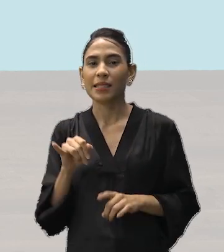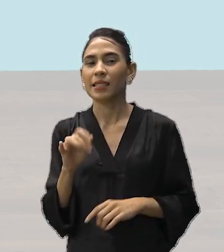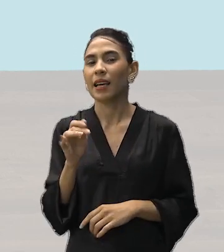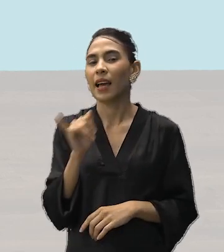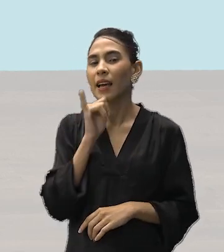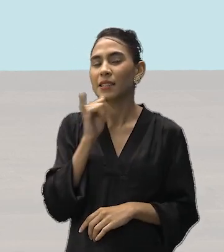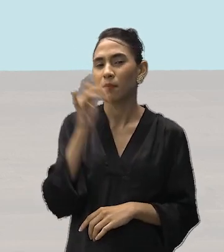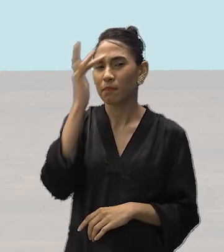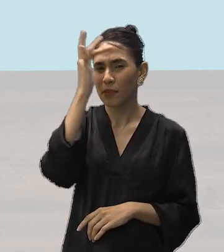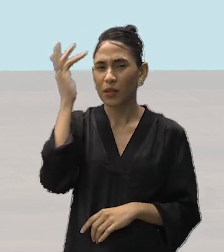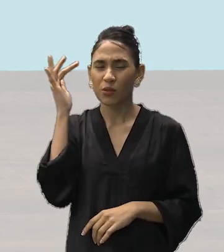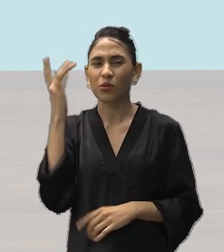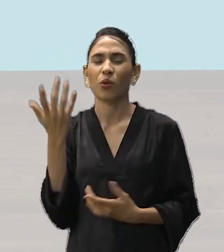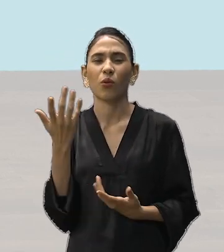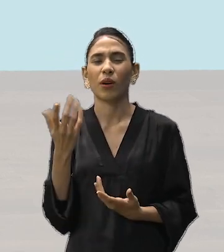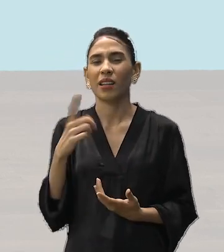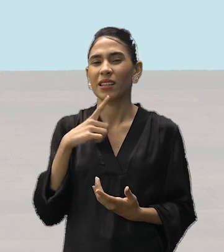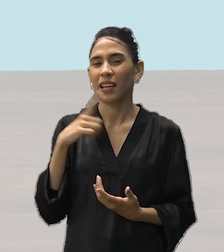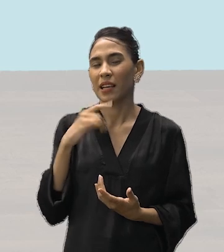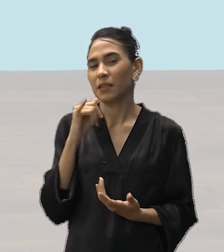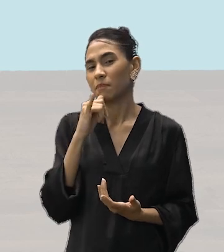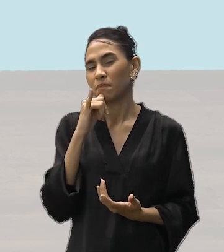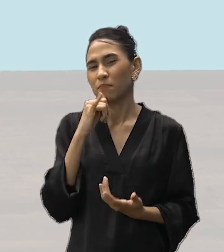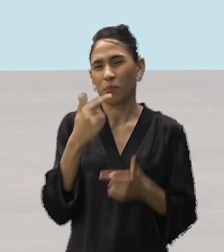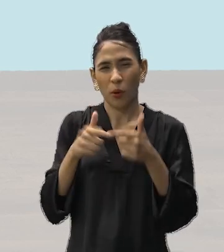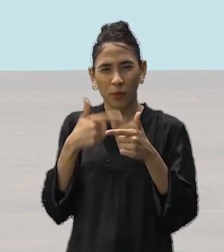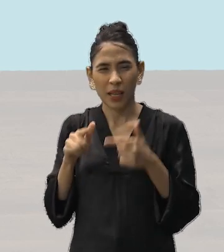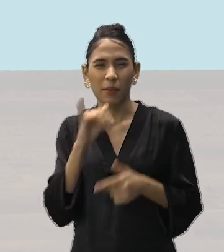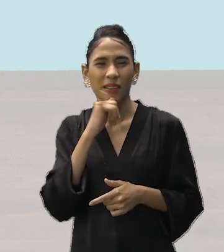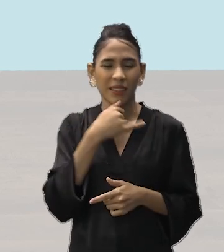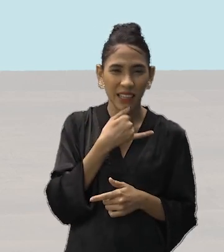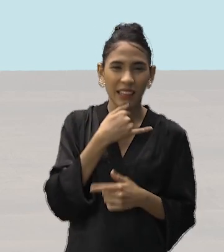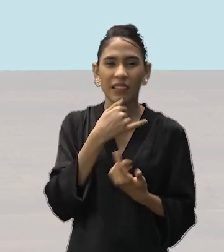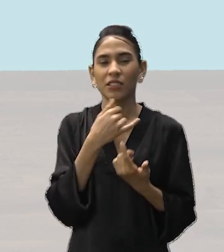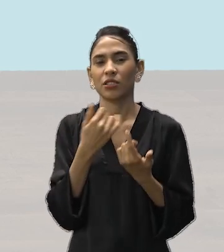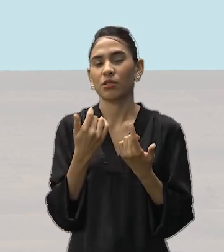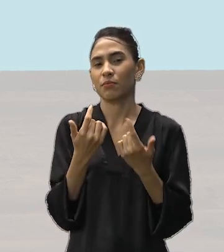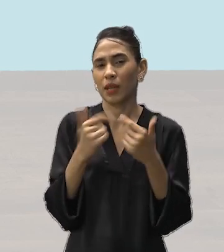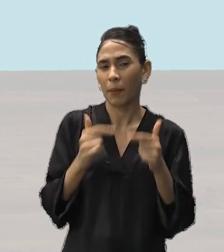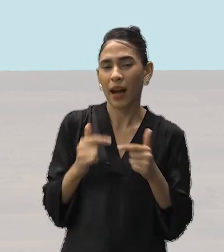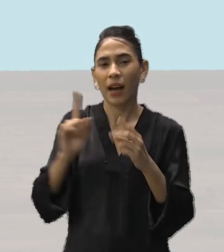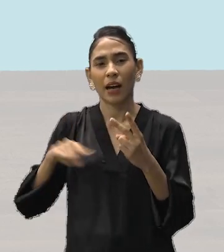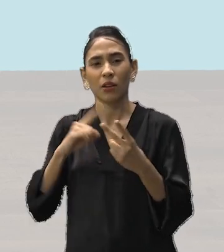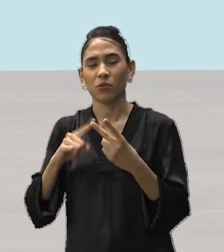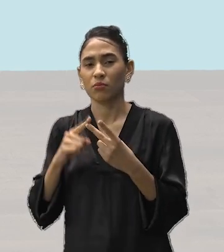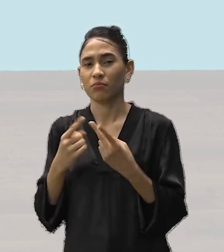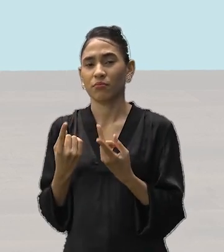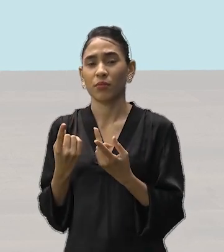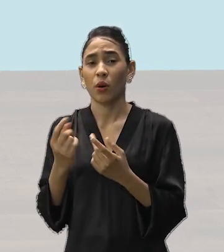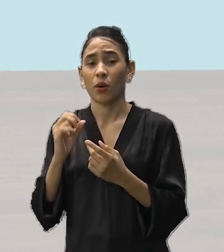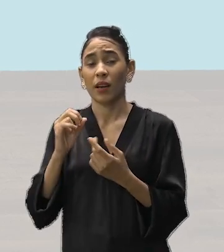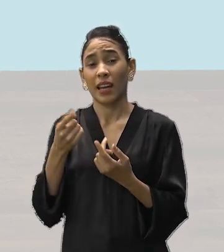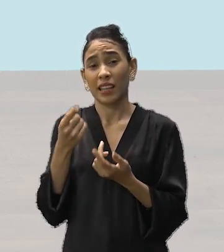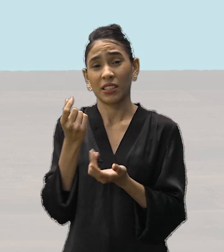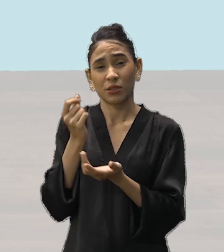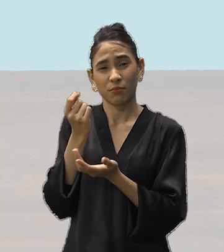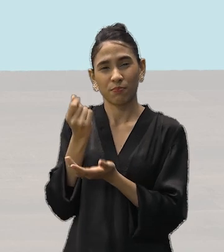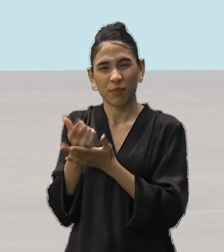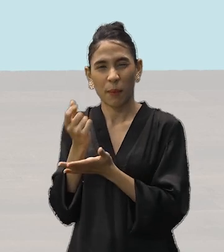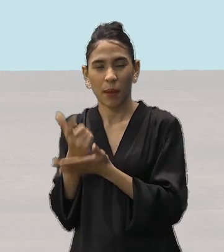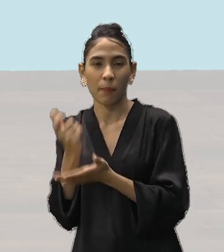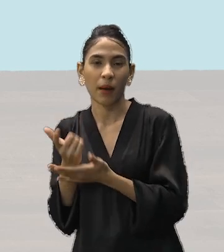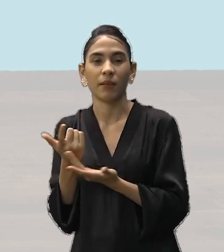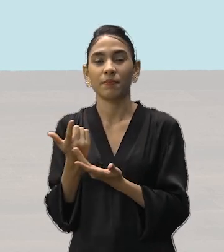né, seja amorosa, seja profissional, seja financeira, elas gastam para tentar suprir